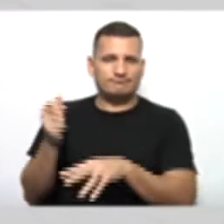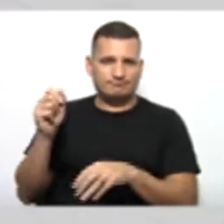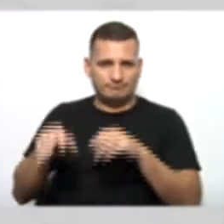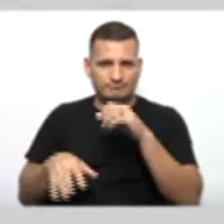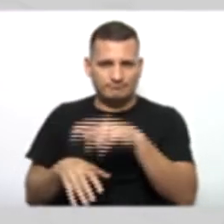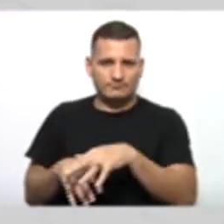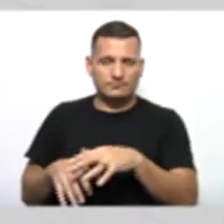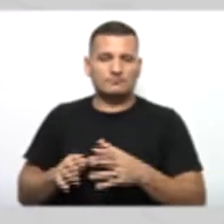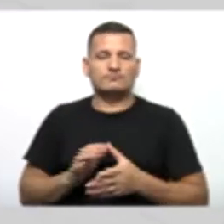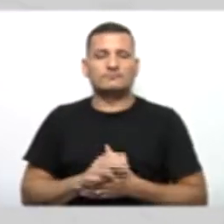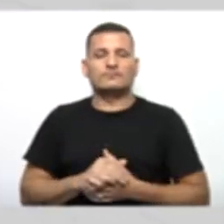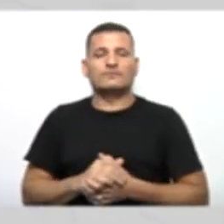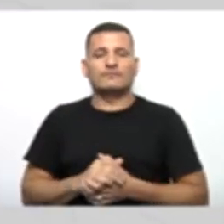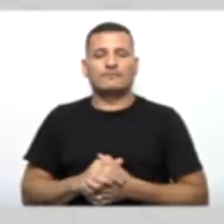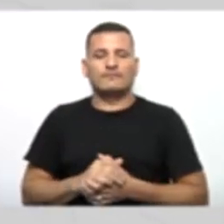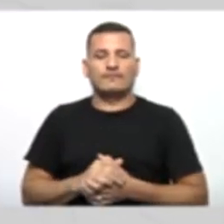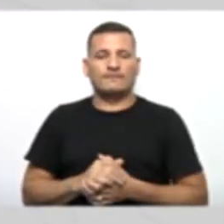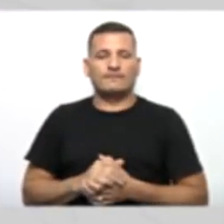Em uma